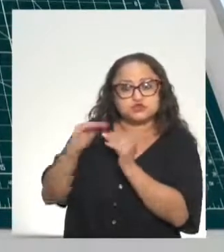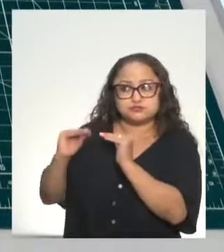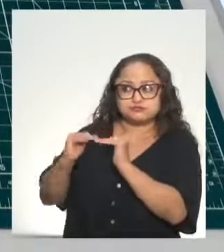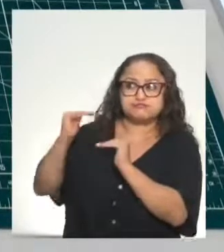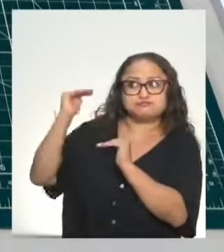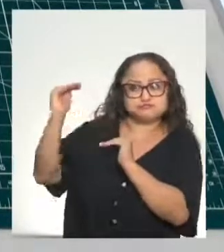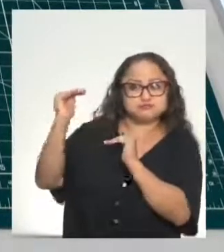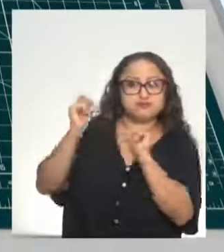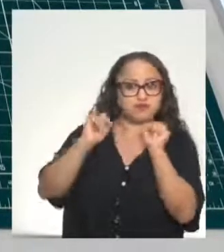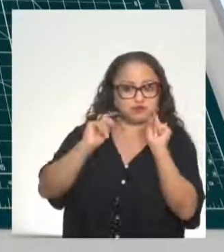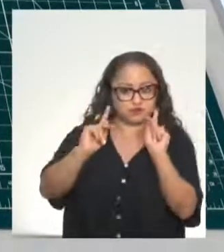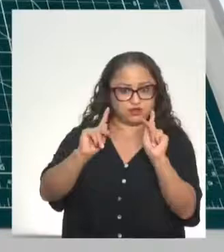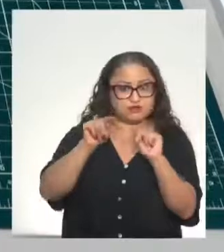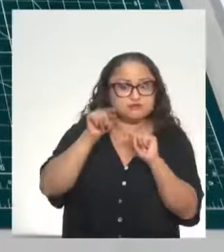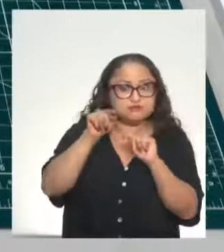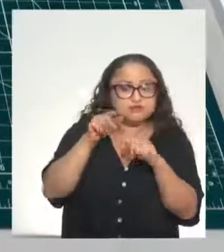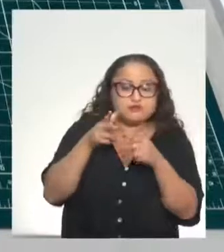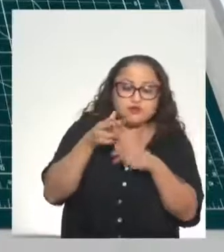você.